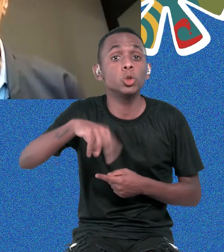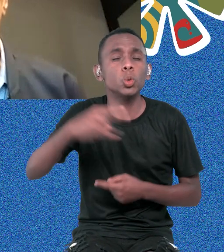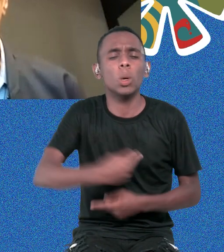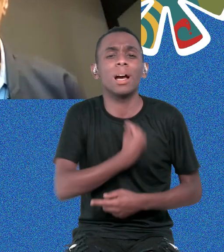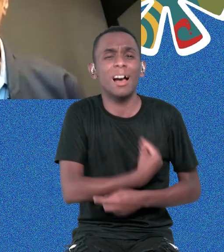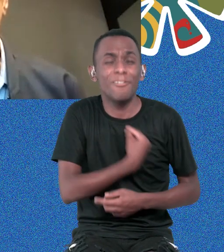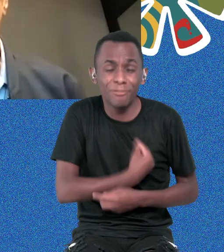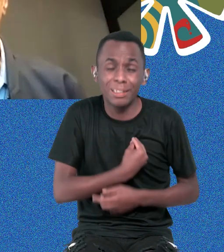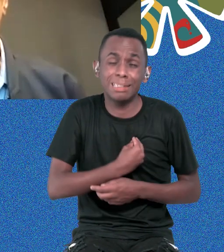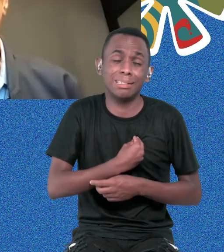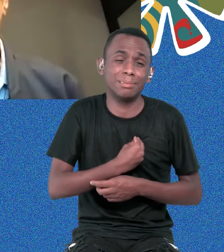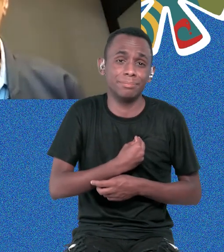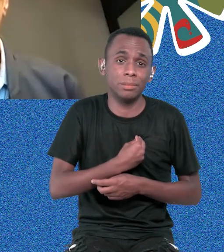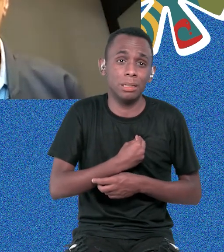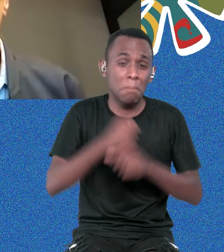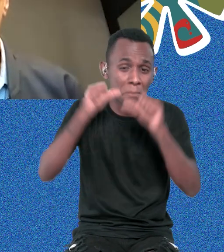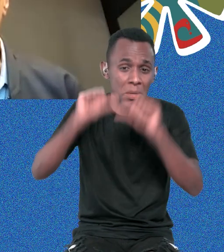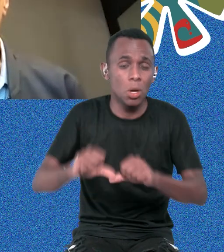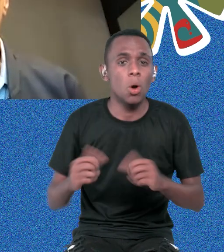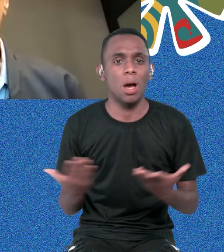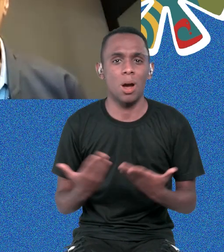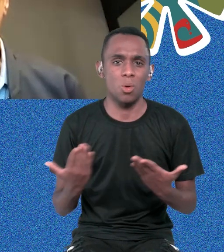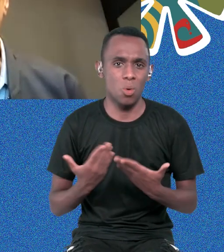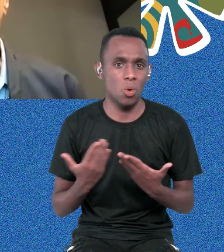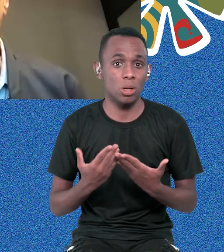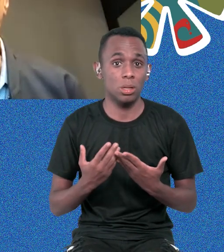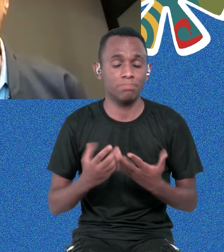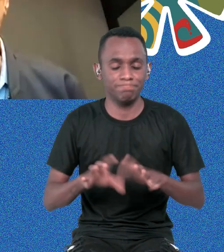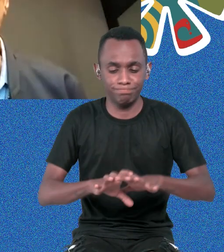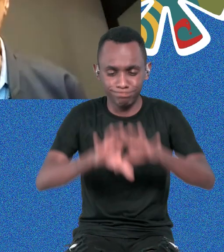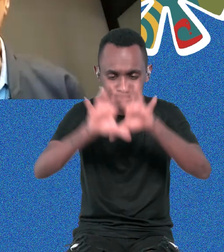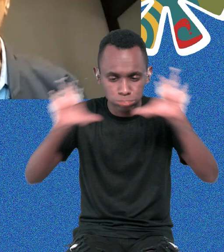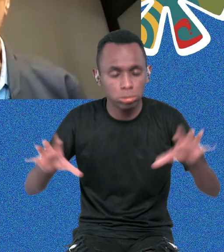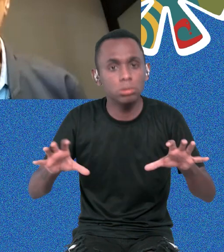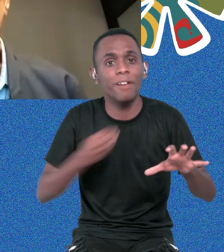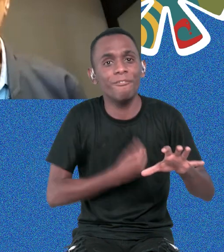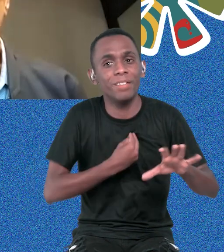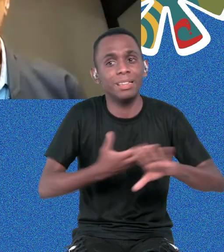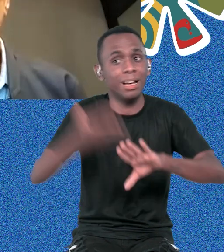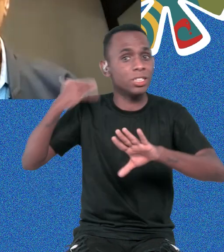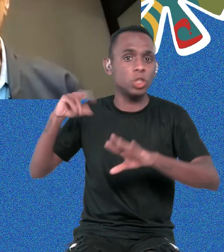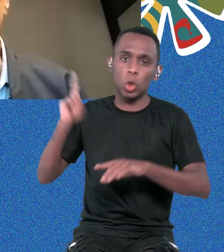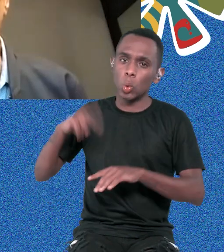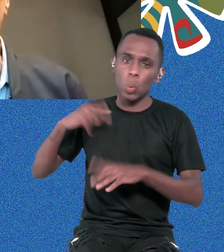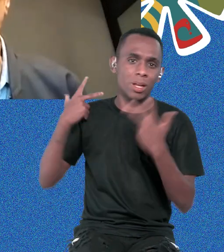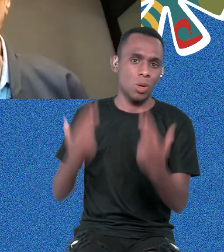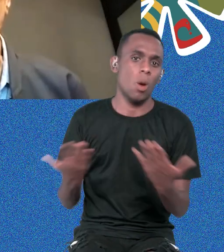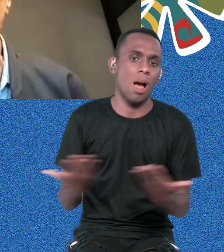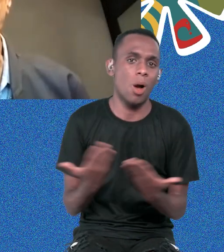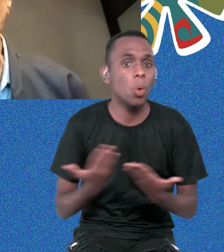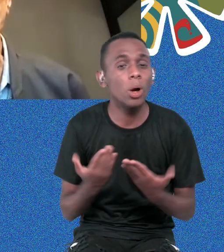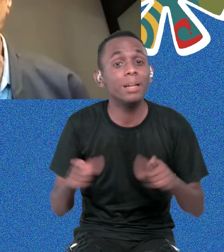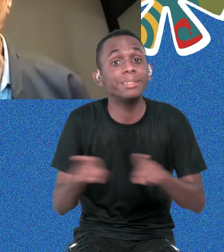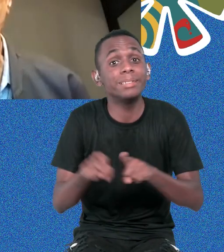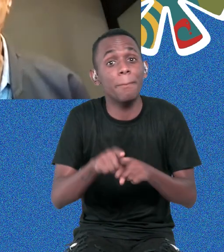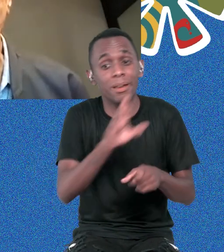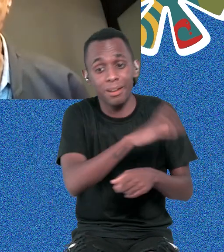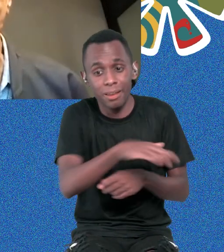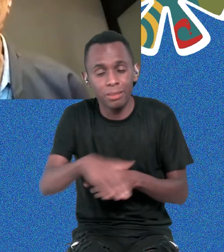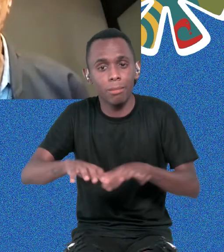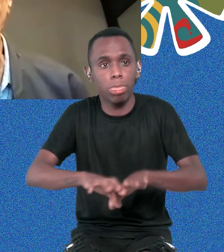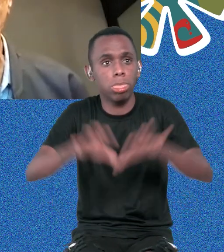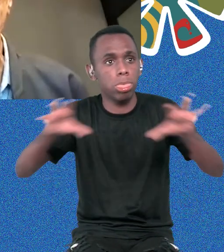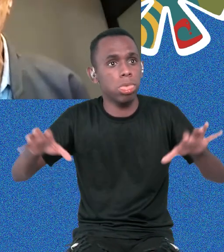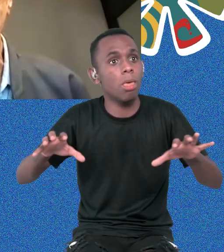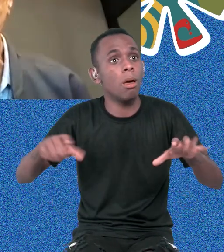Nunca a vida foi tão ameaçada. Nunca a vida foi tão politizada. E nunca as vidas de infância foram